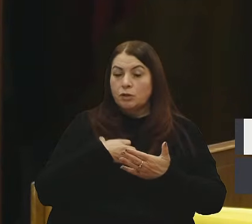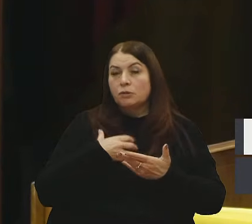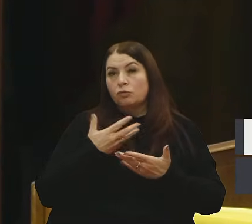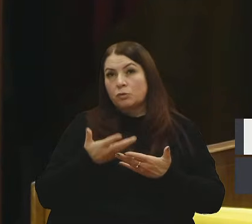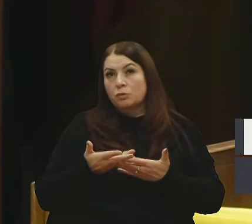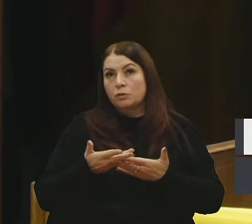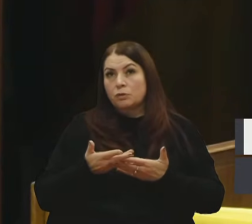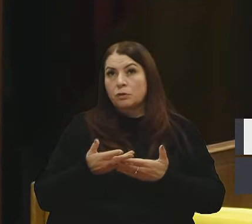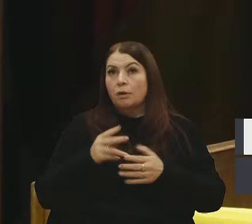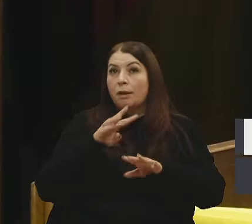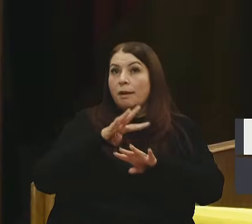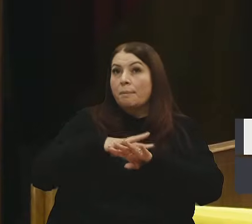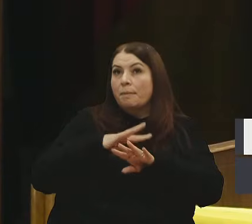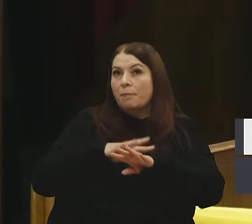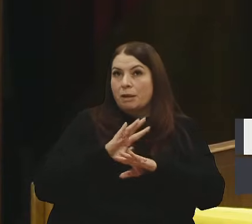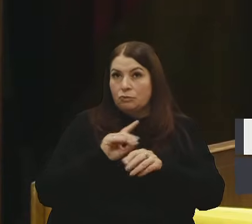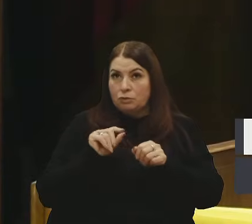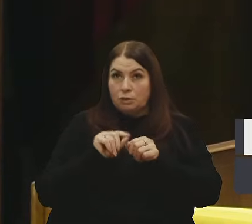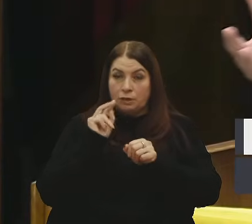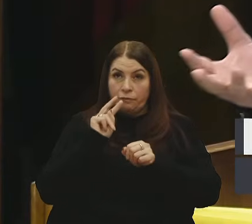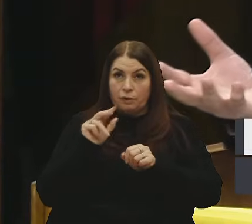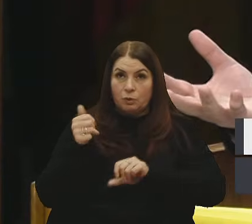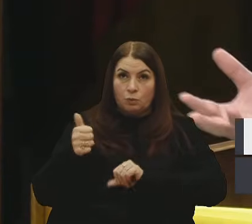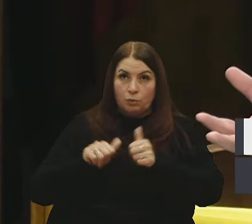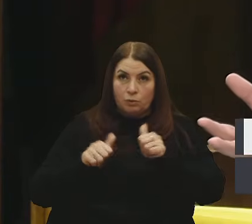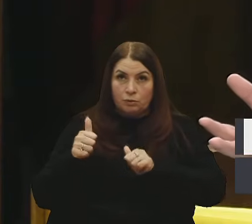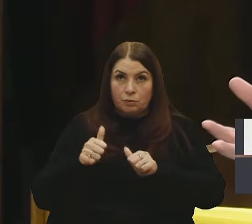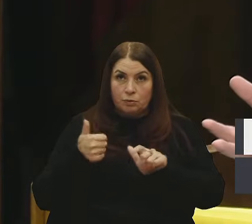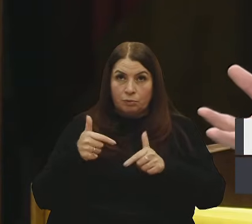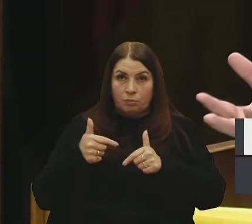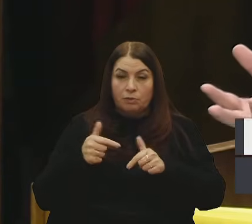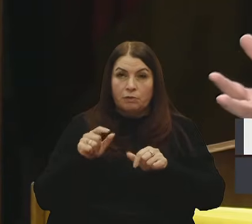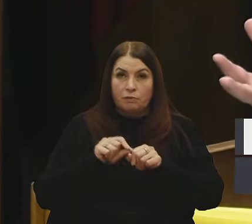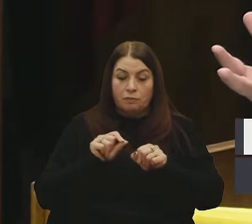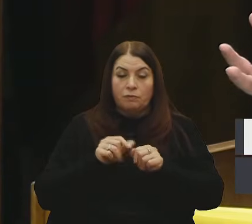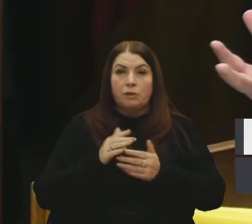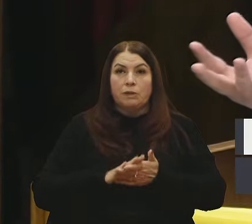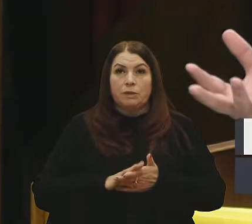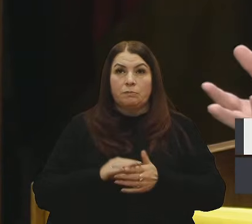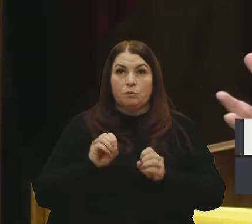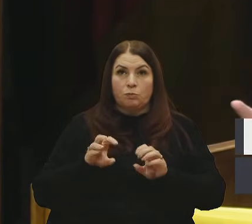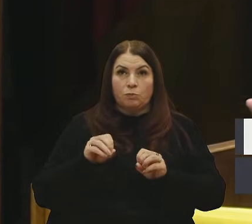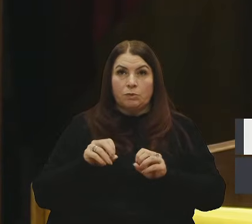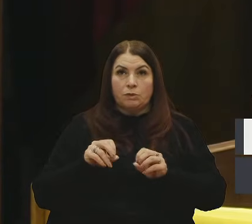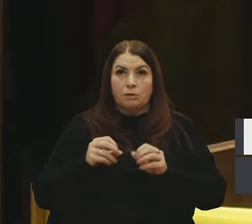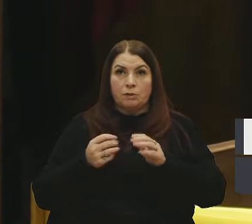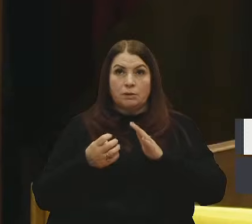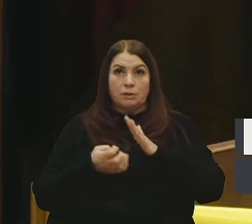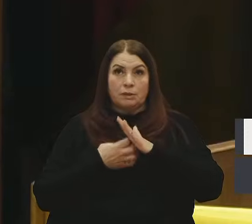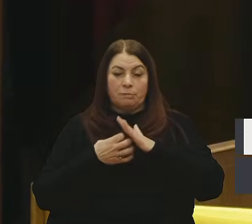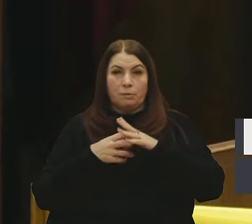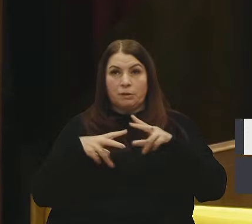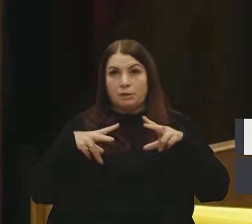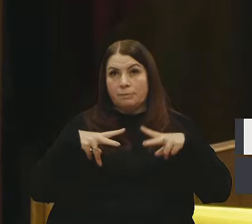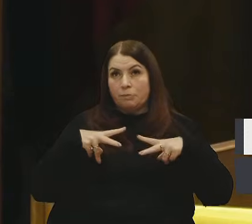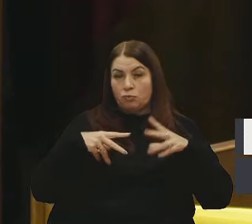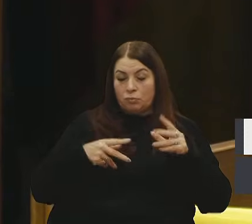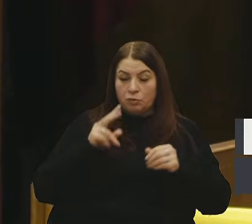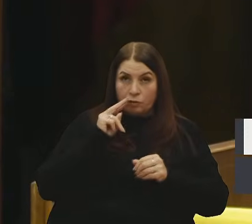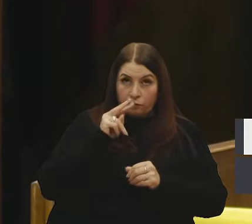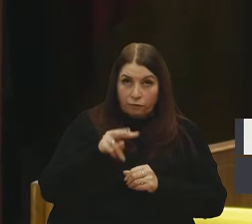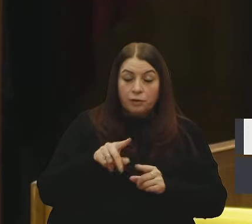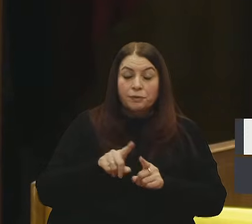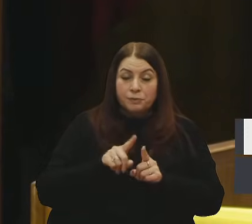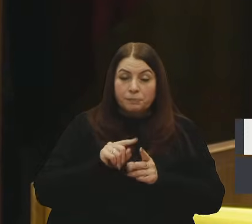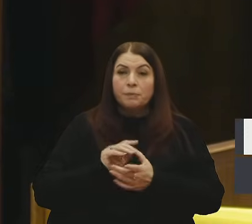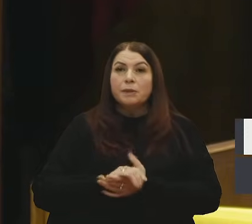puramente matemática. Tem que ver a qualidade do serviço prestado pela educação privada. A gente vê isso mesmo